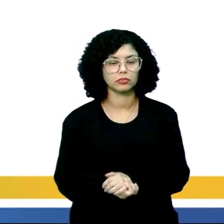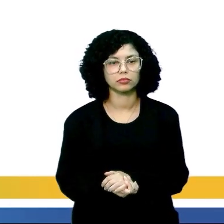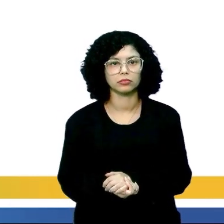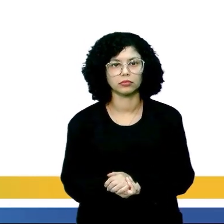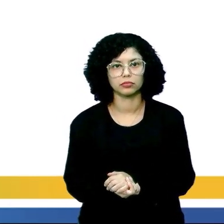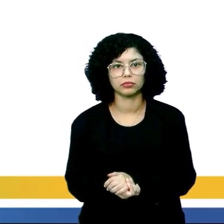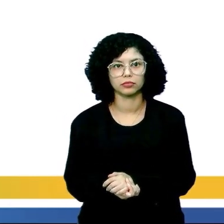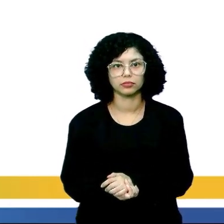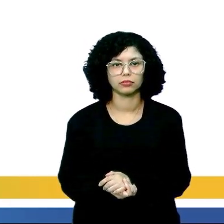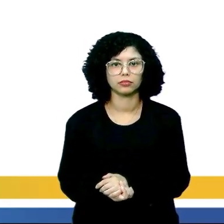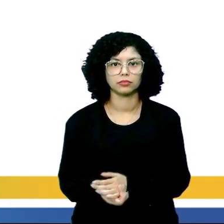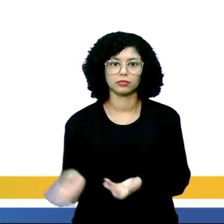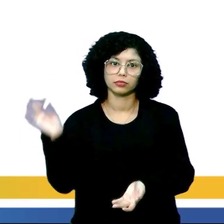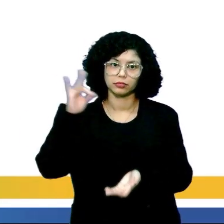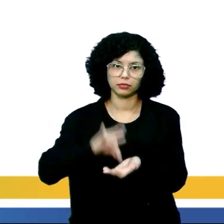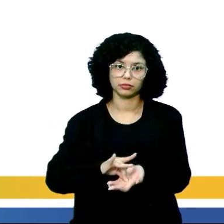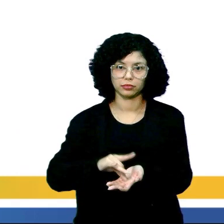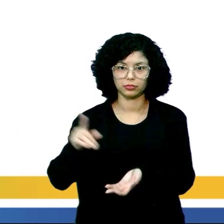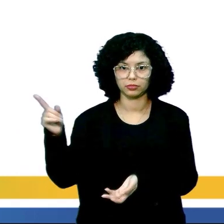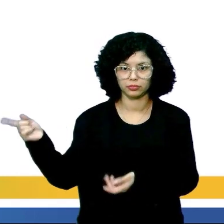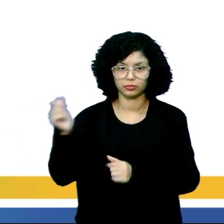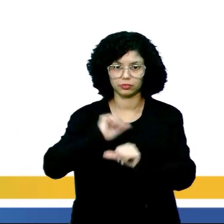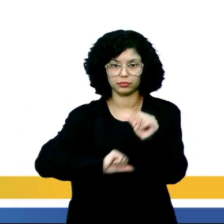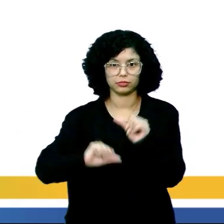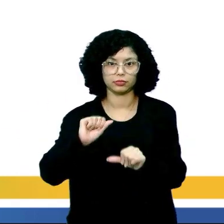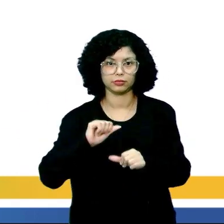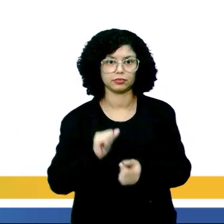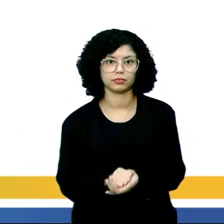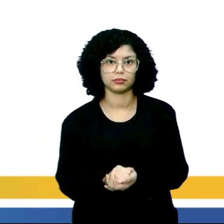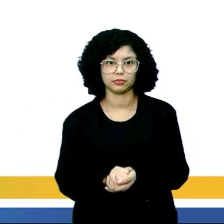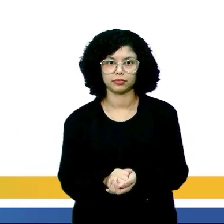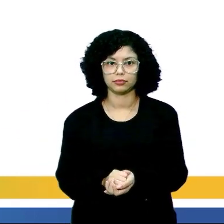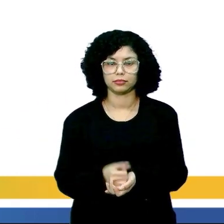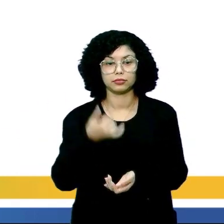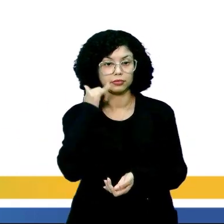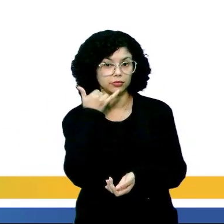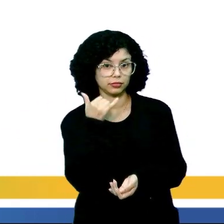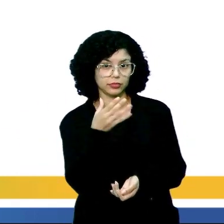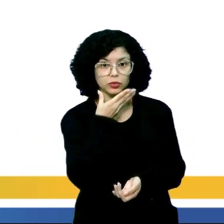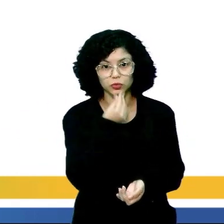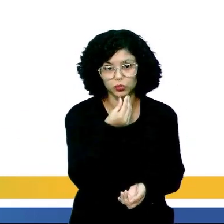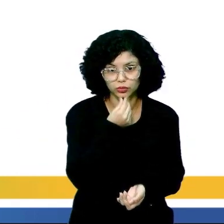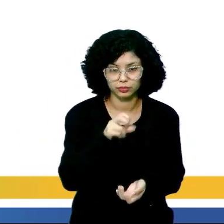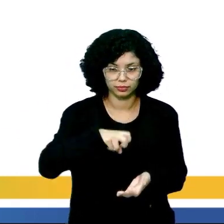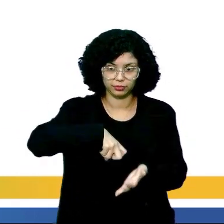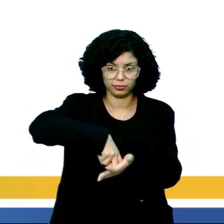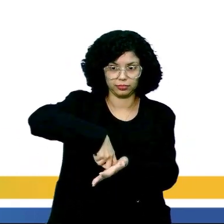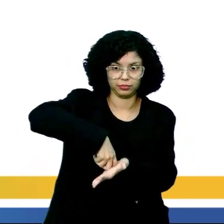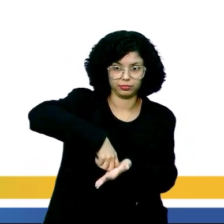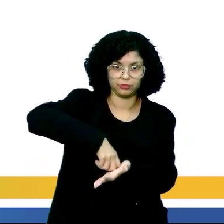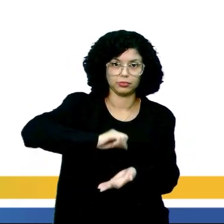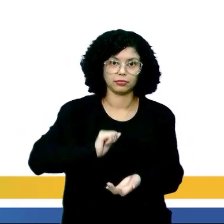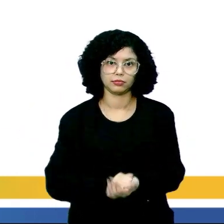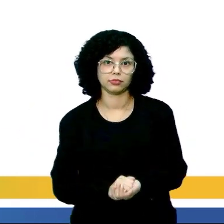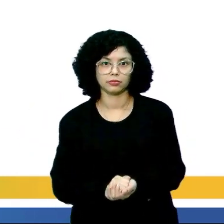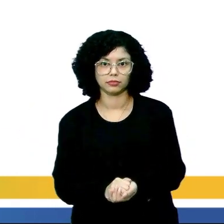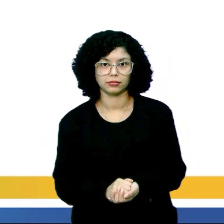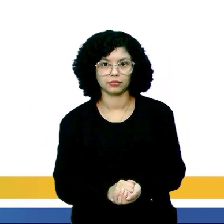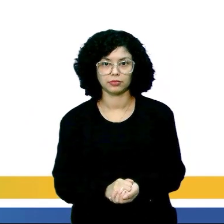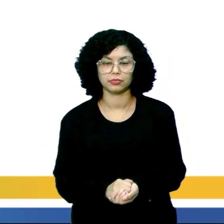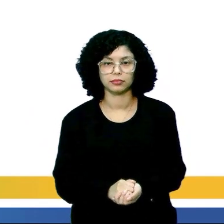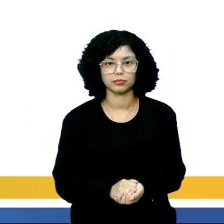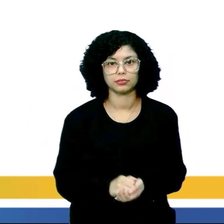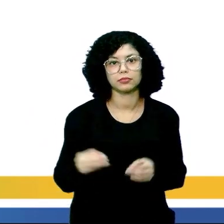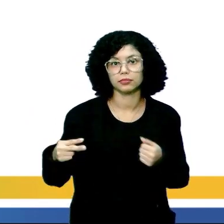Essa é a expectativa. Mas a realidade é o contrário. Olha o tamanho do celular e olha o tamanho do homem de joelho perante o celular, né?